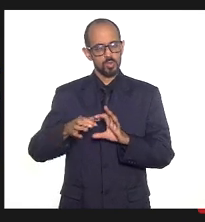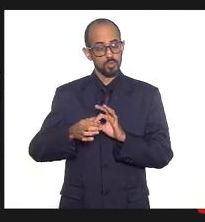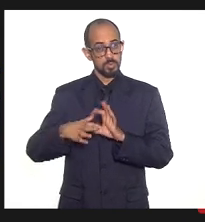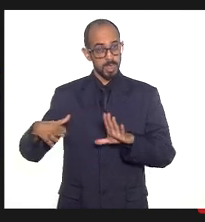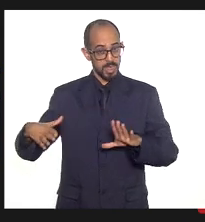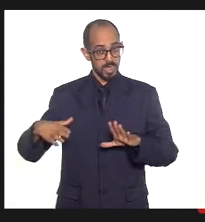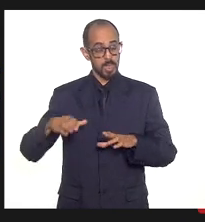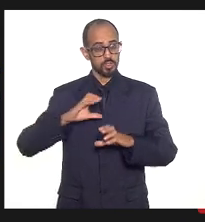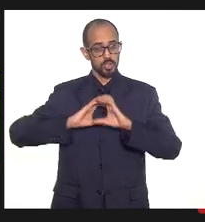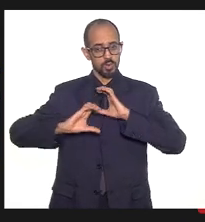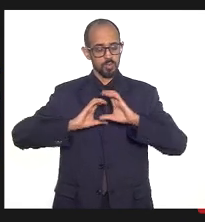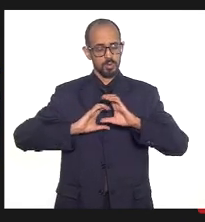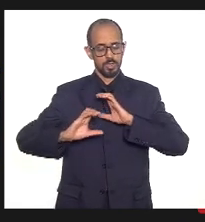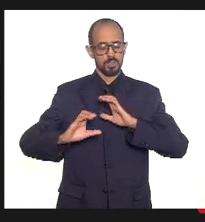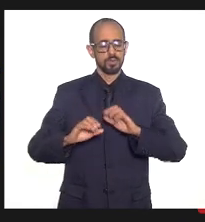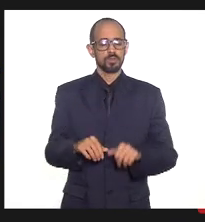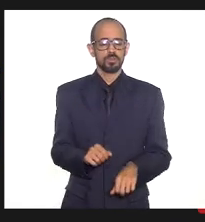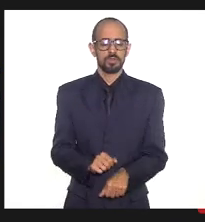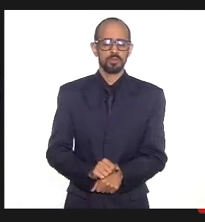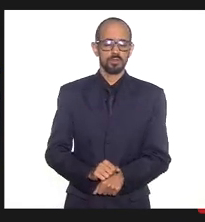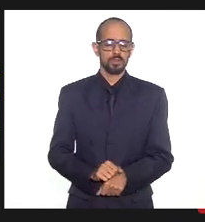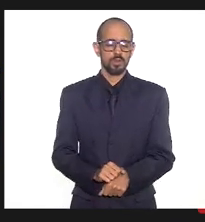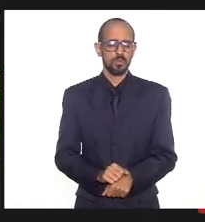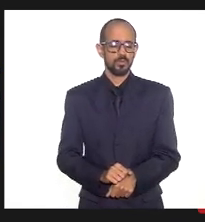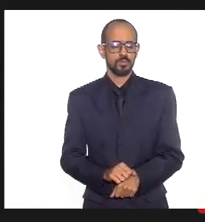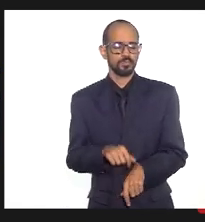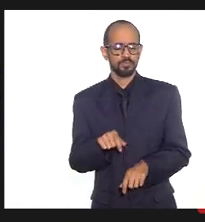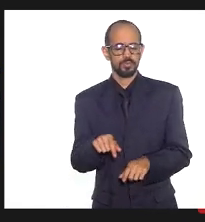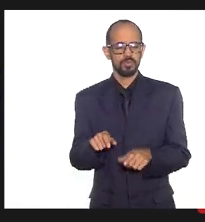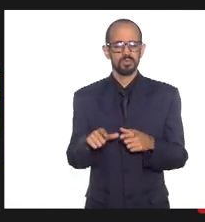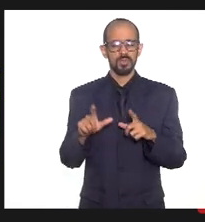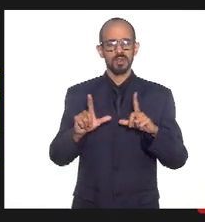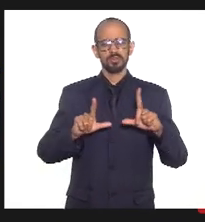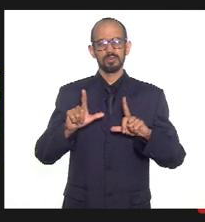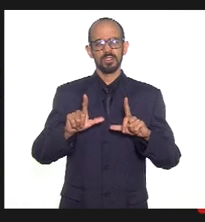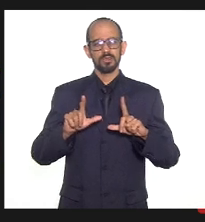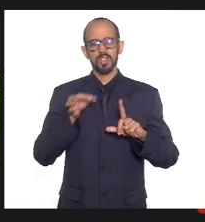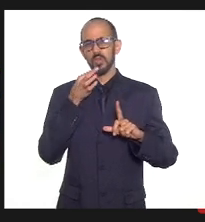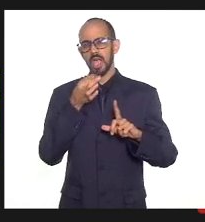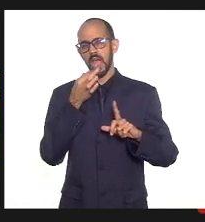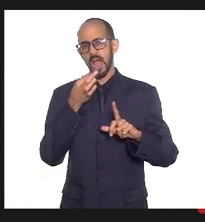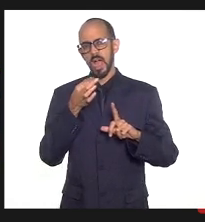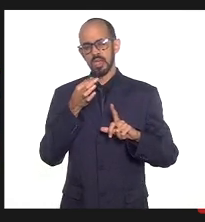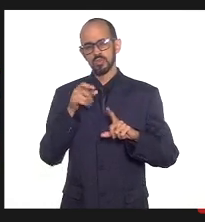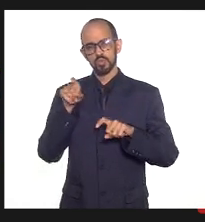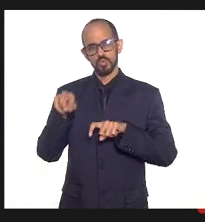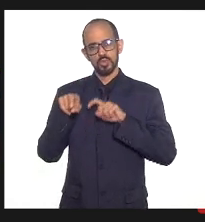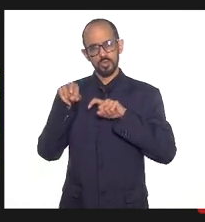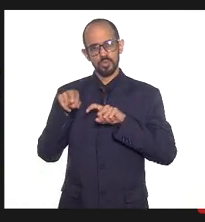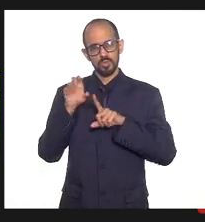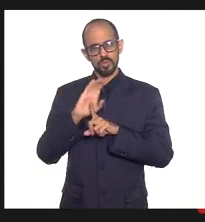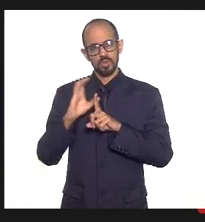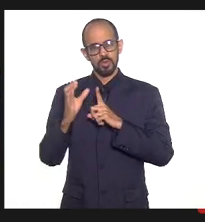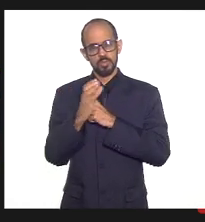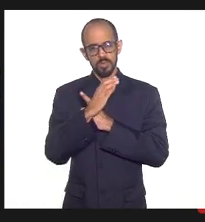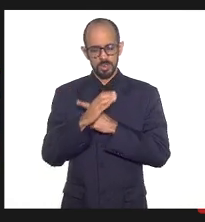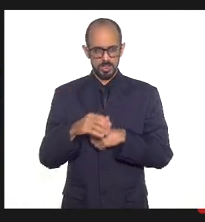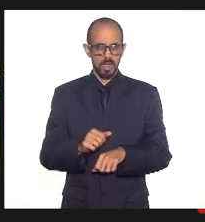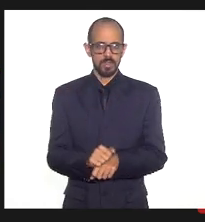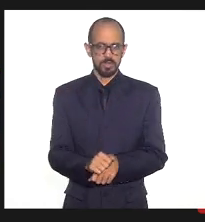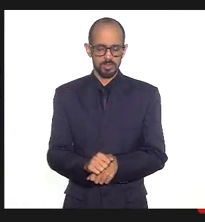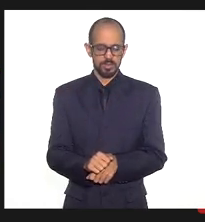da comunicação para os veículos comunitários, para as rádios comunitárias, para as TVs